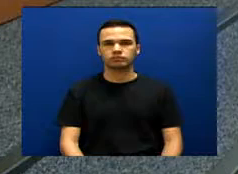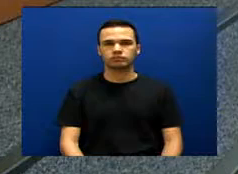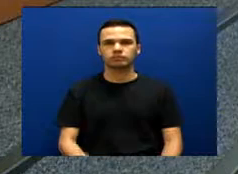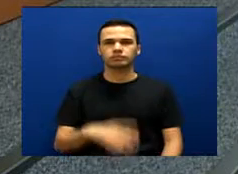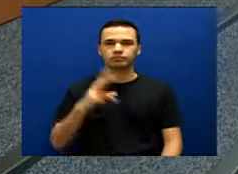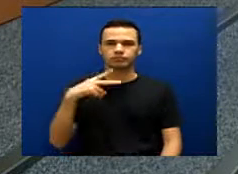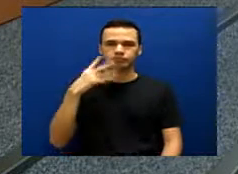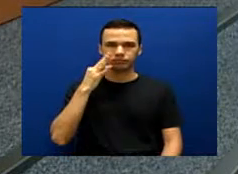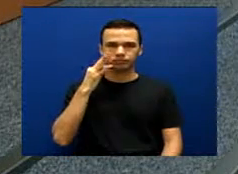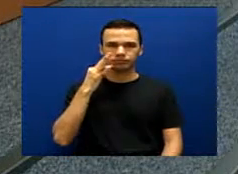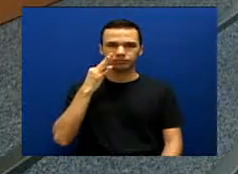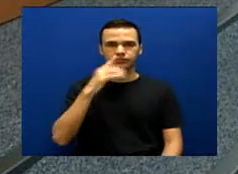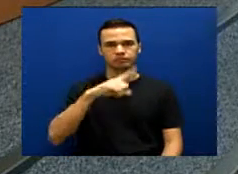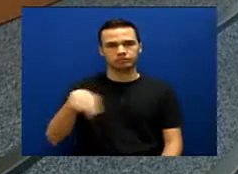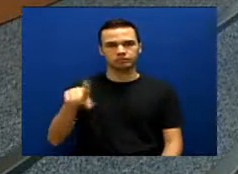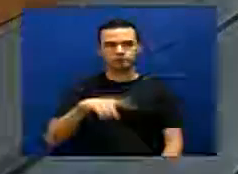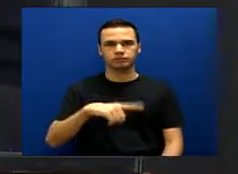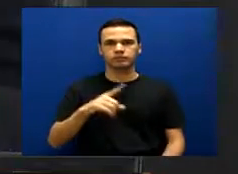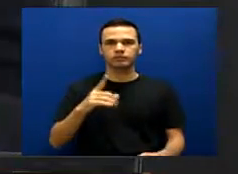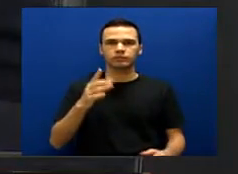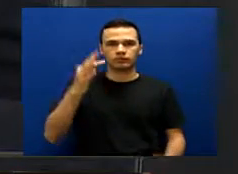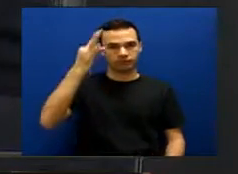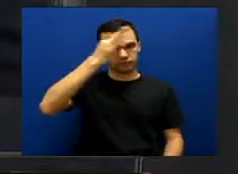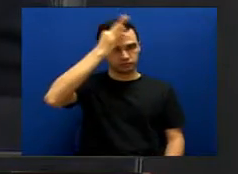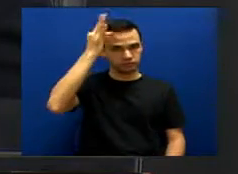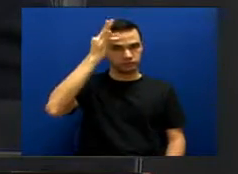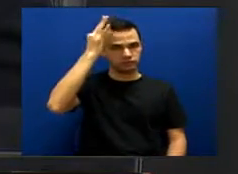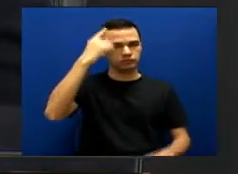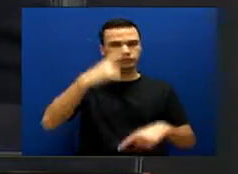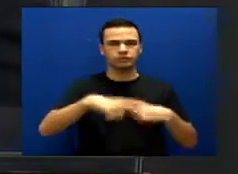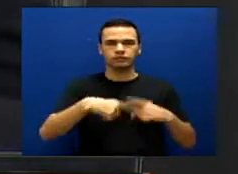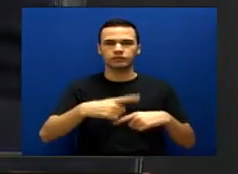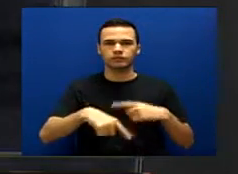Então, vereador Fausto, depois vereador Hudson.